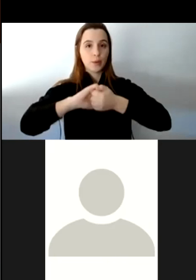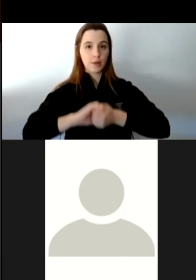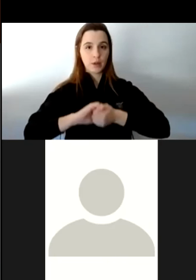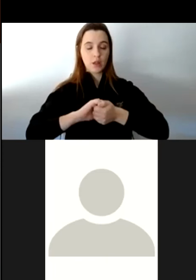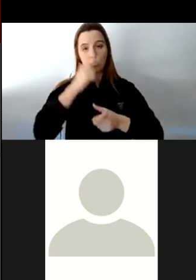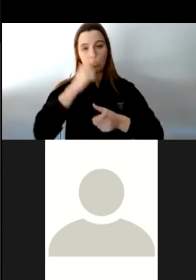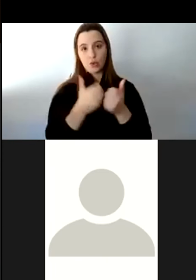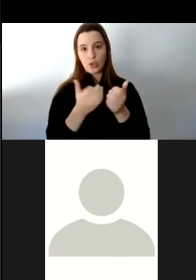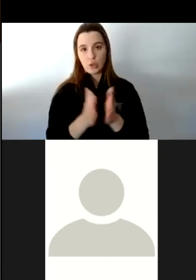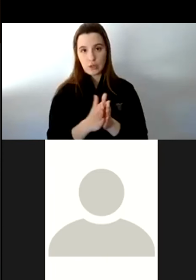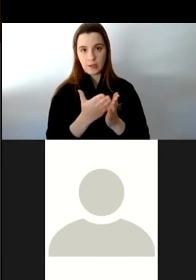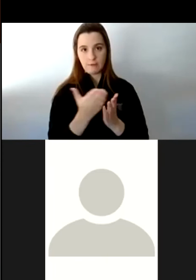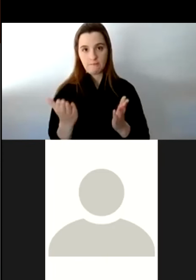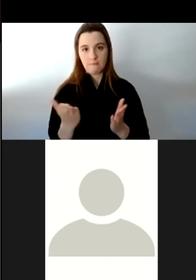todos